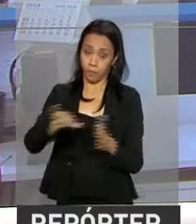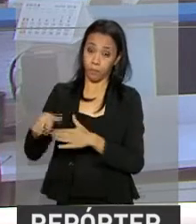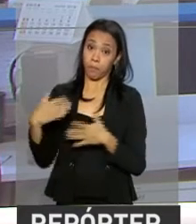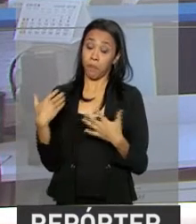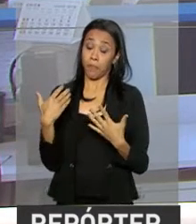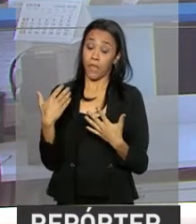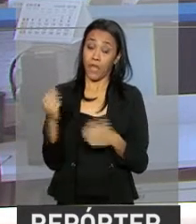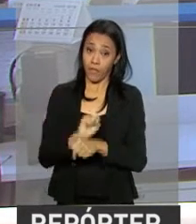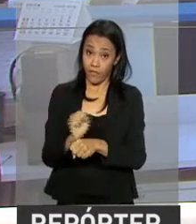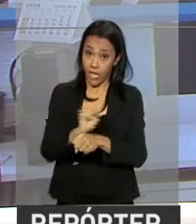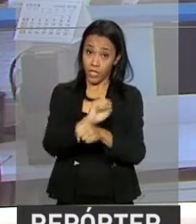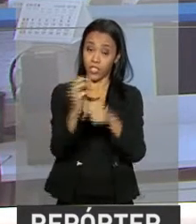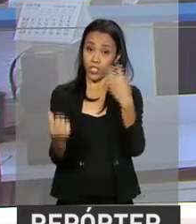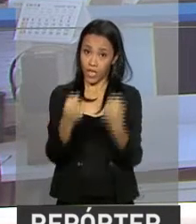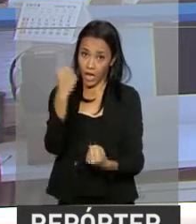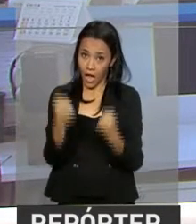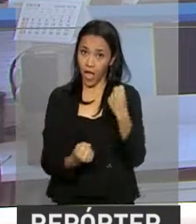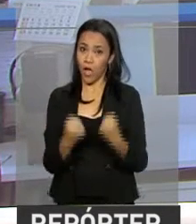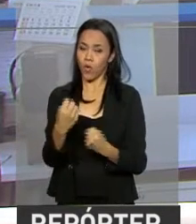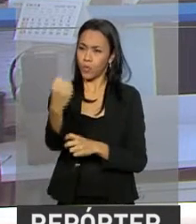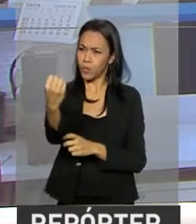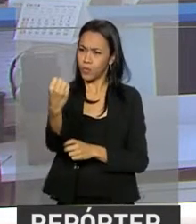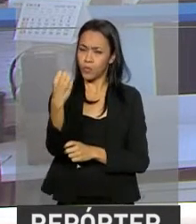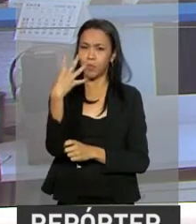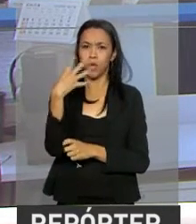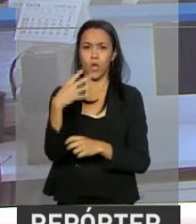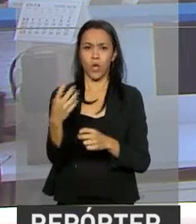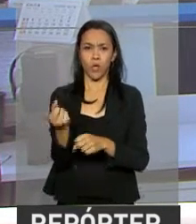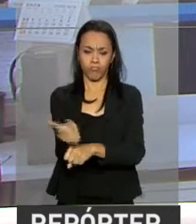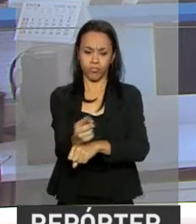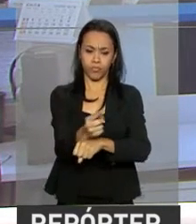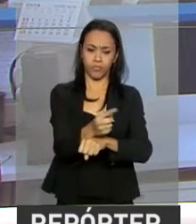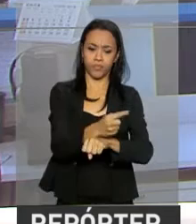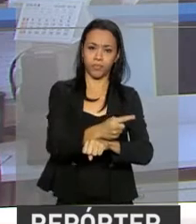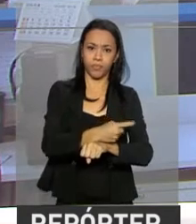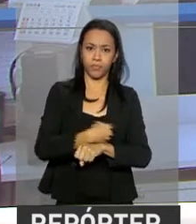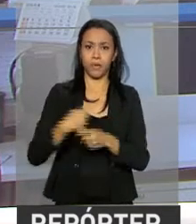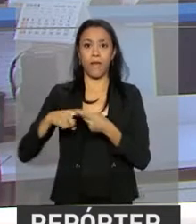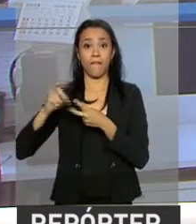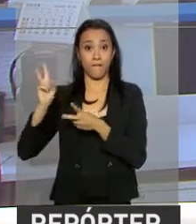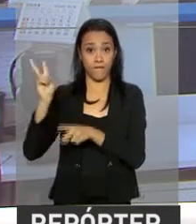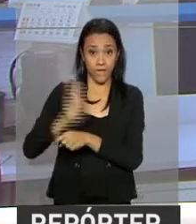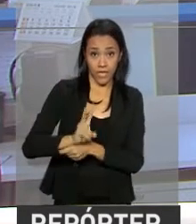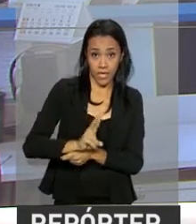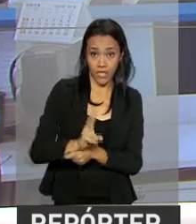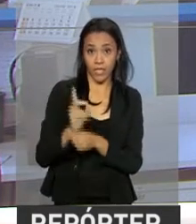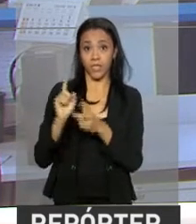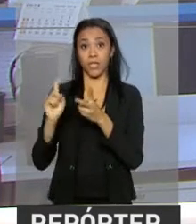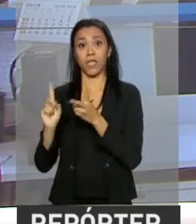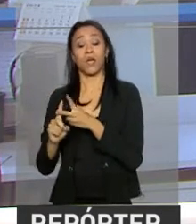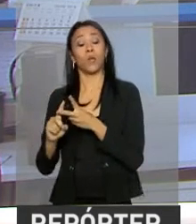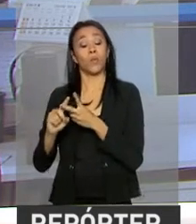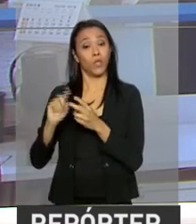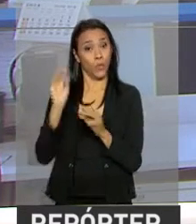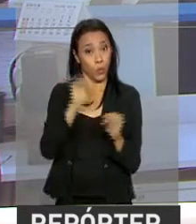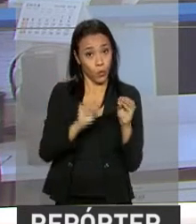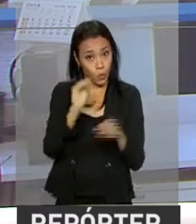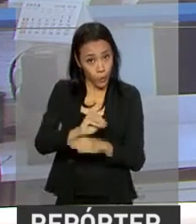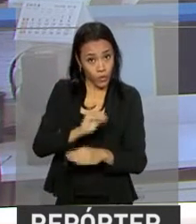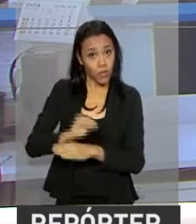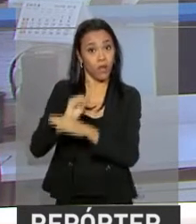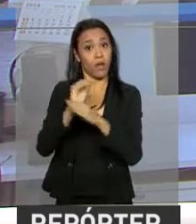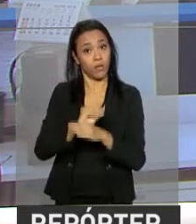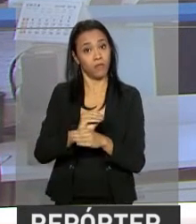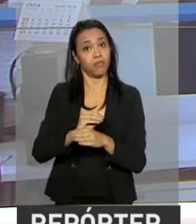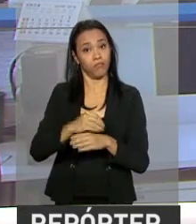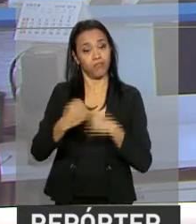sinalização mais eficiente controle de velocidade fiscalização e manutenção periódica ações como